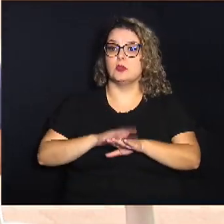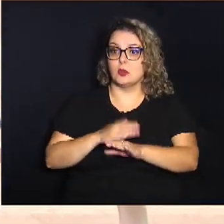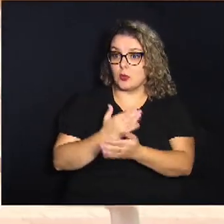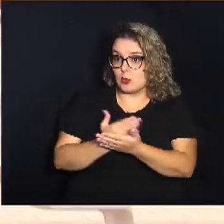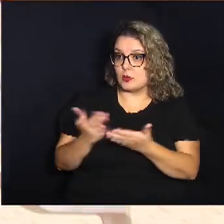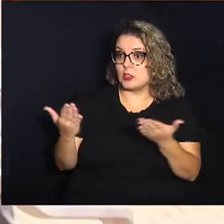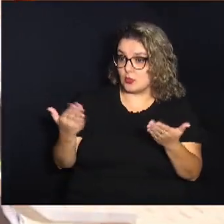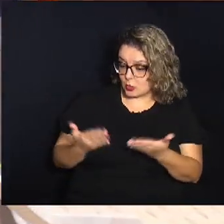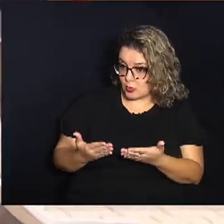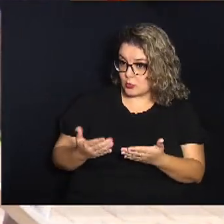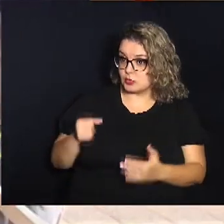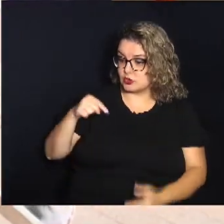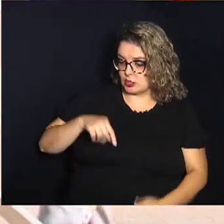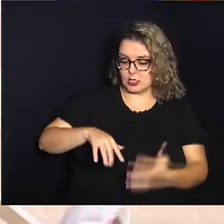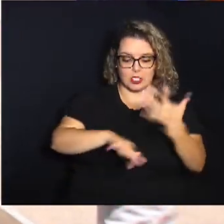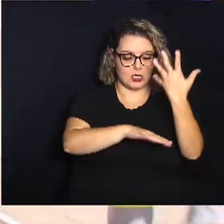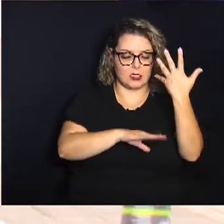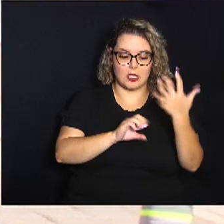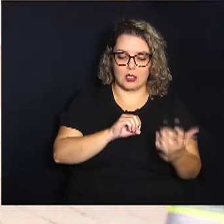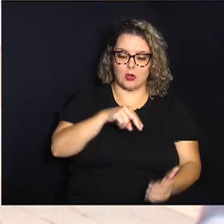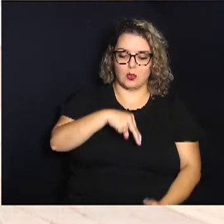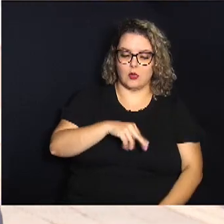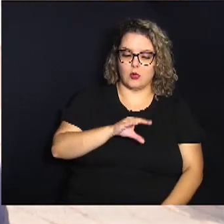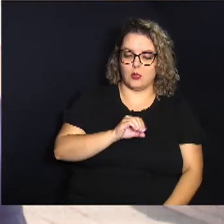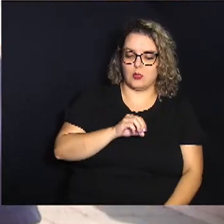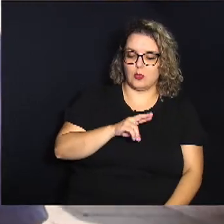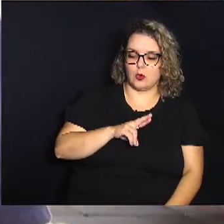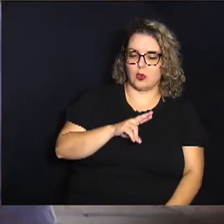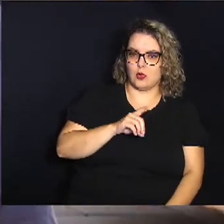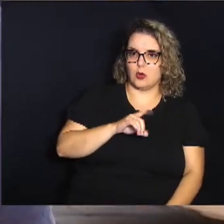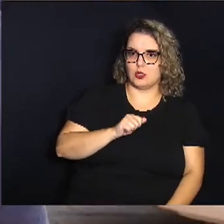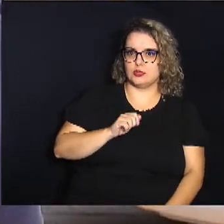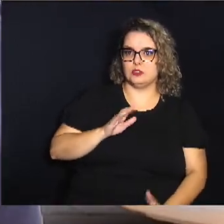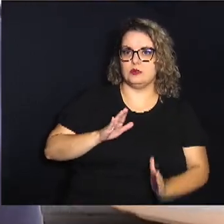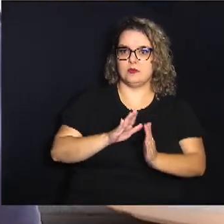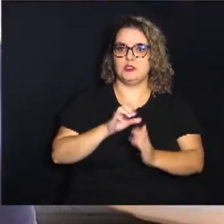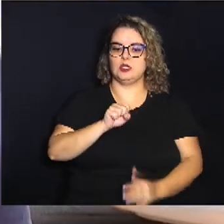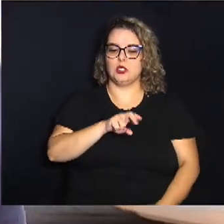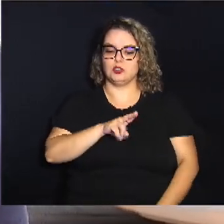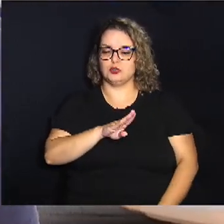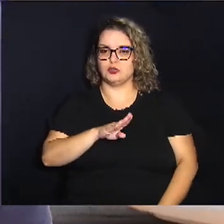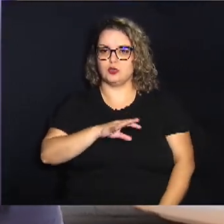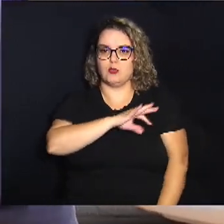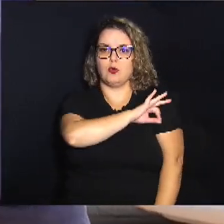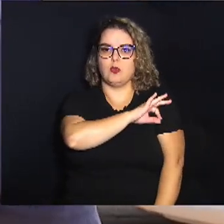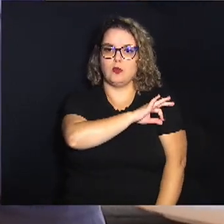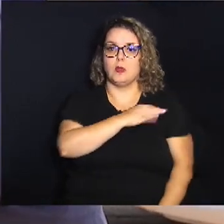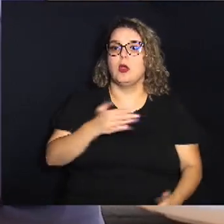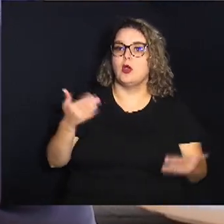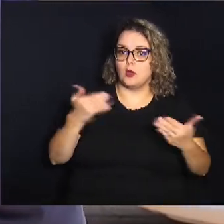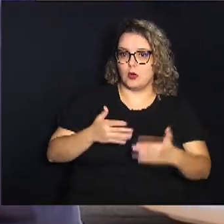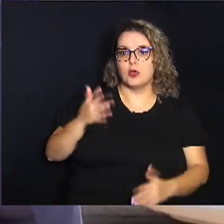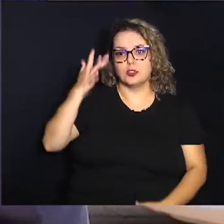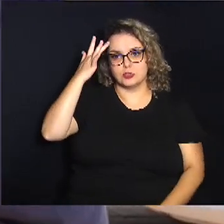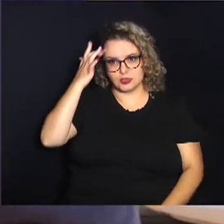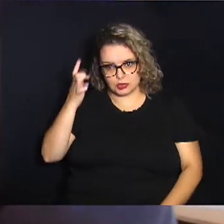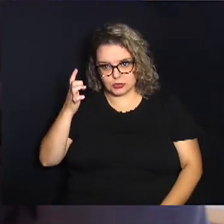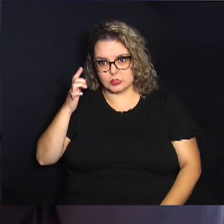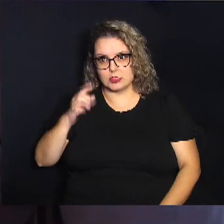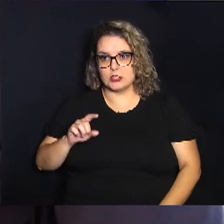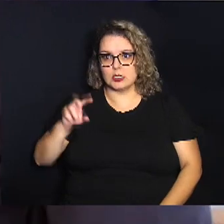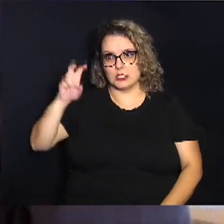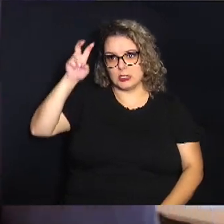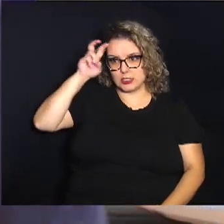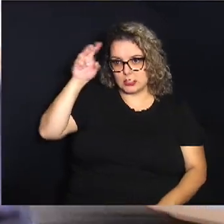hoje aqui na Praça da Concórdia de frente a subprefeitura do Campo Grande nós estaremos aqui hoje amanhã e na quinta